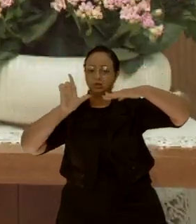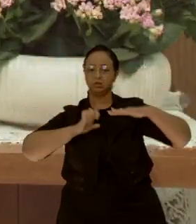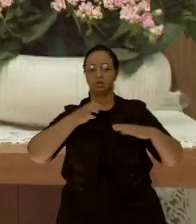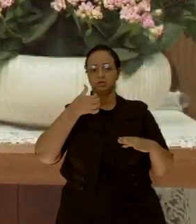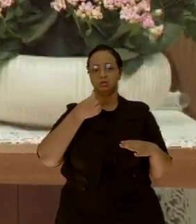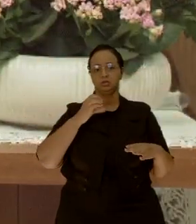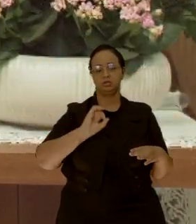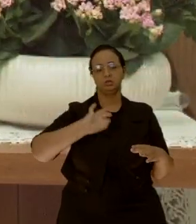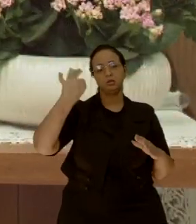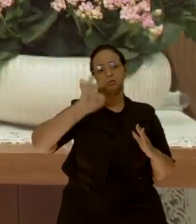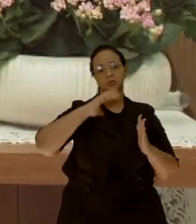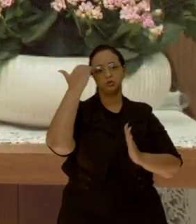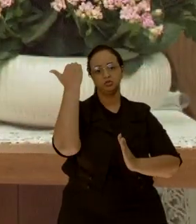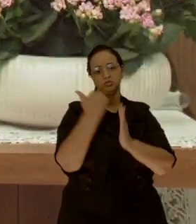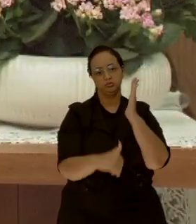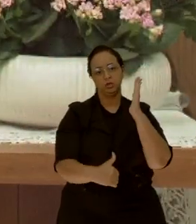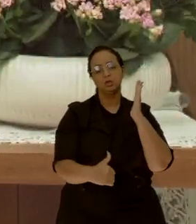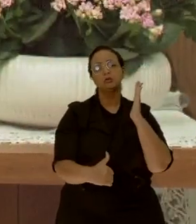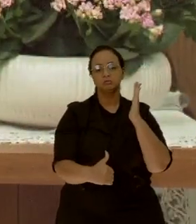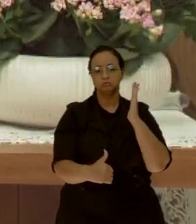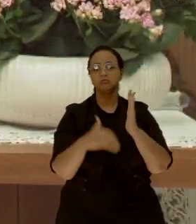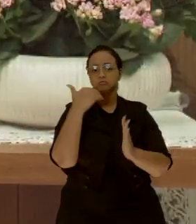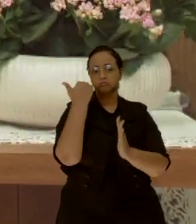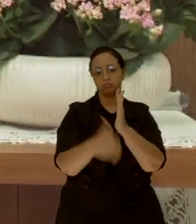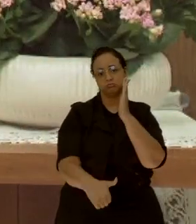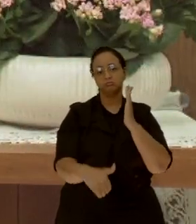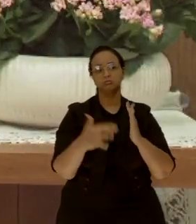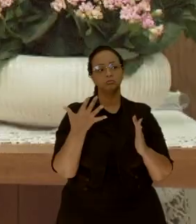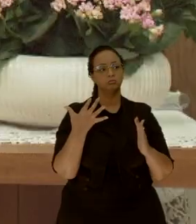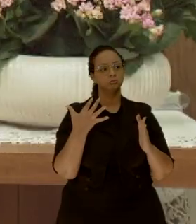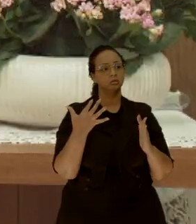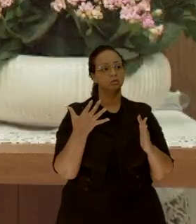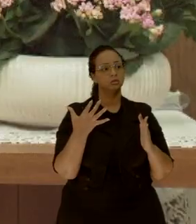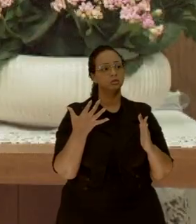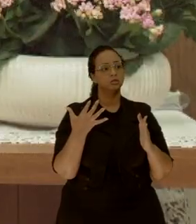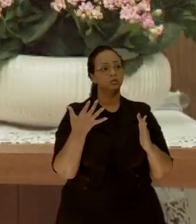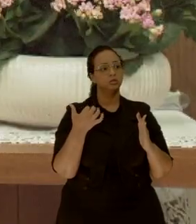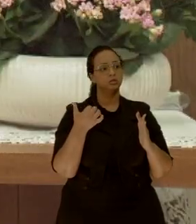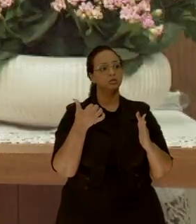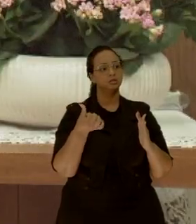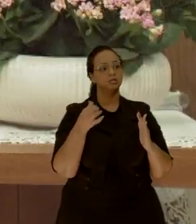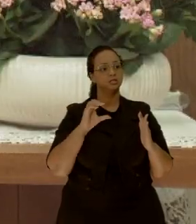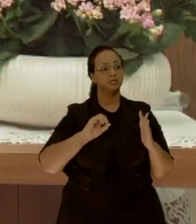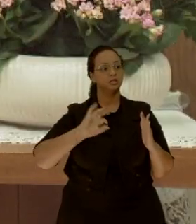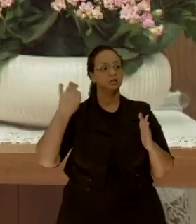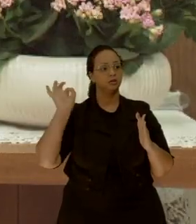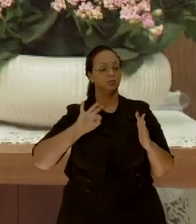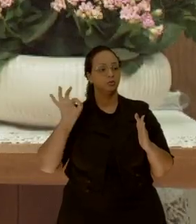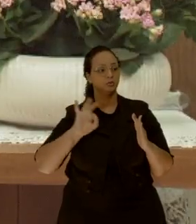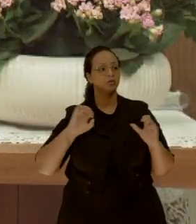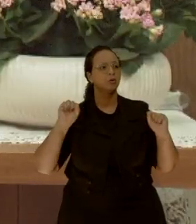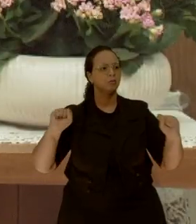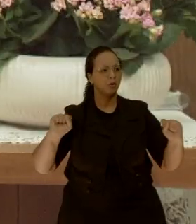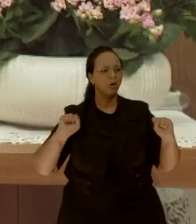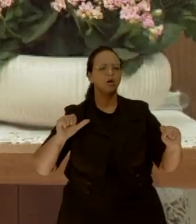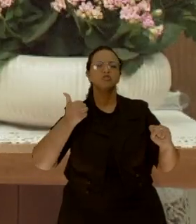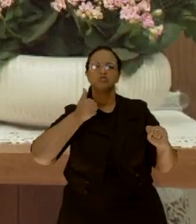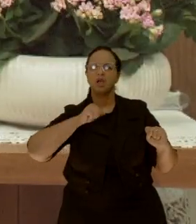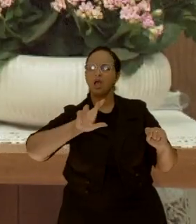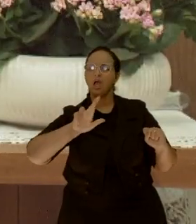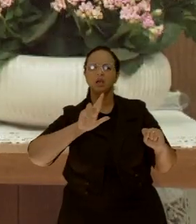60% de despesas com energia elétrica. Pode acender a luz, é isso mesmo. Vai, liga ar refrigerado, faz o que você